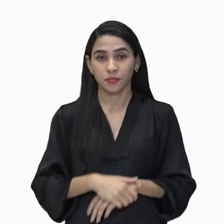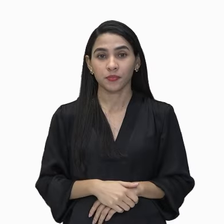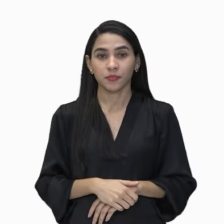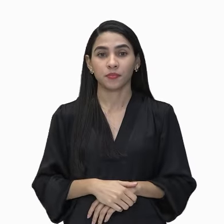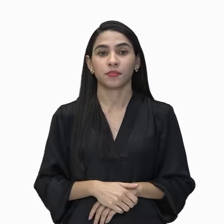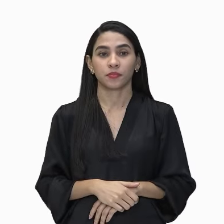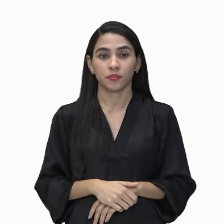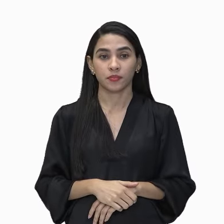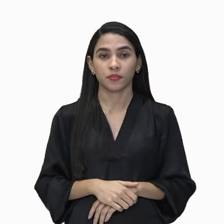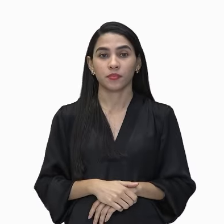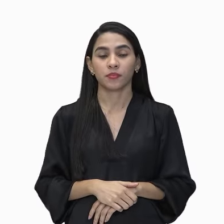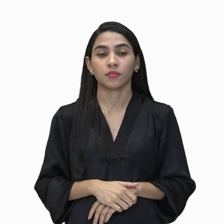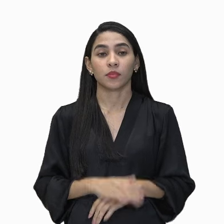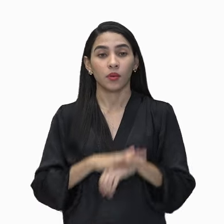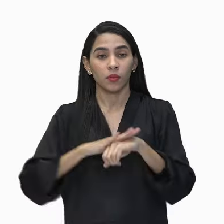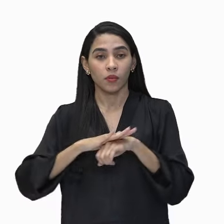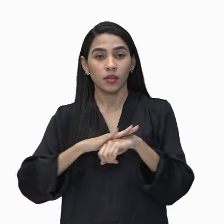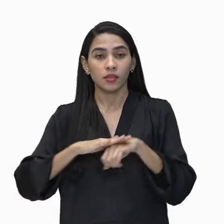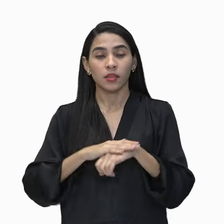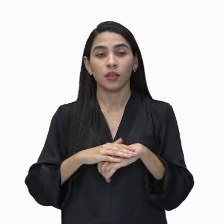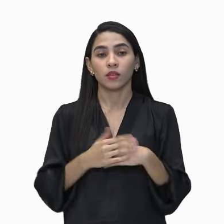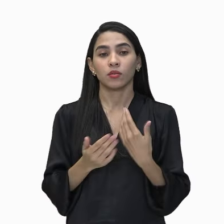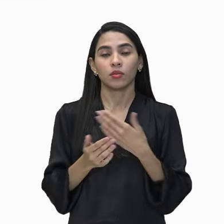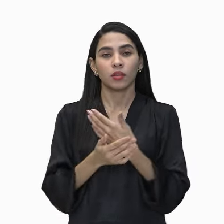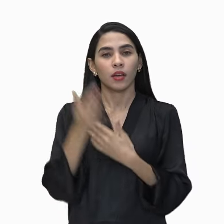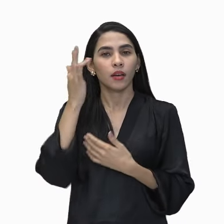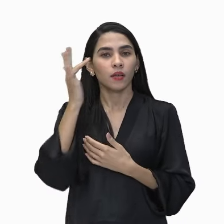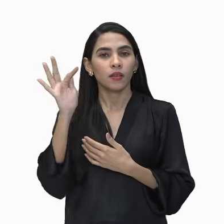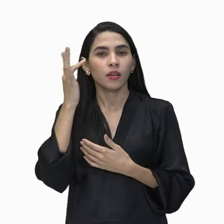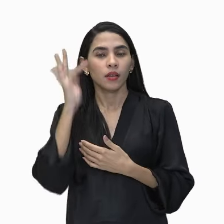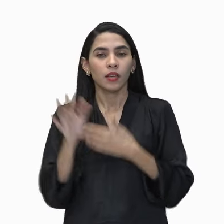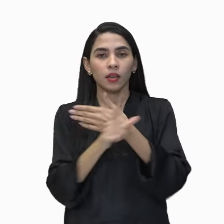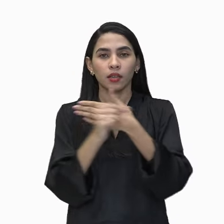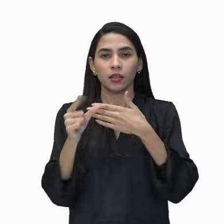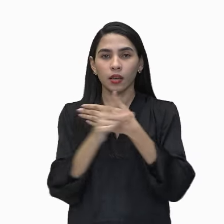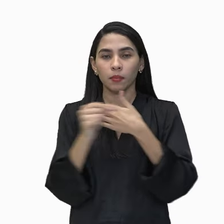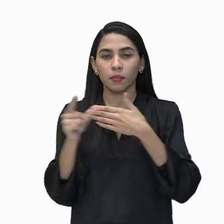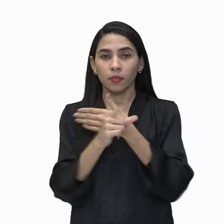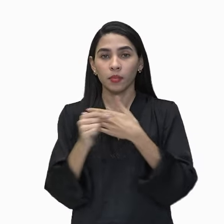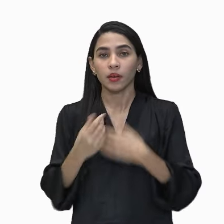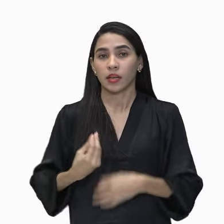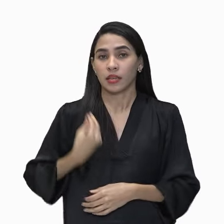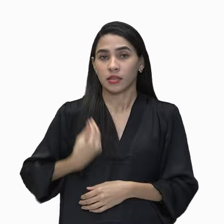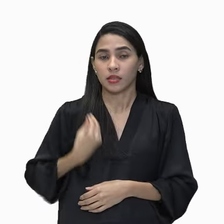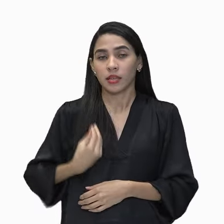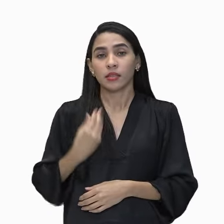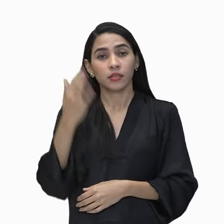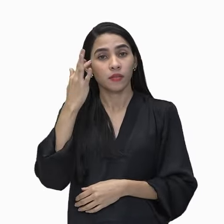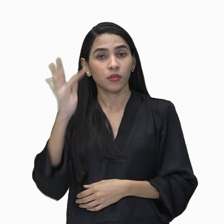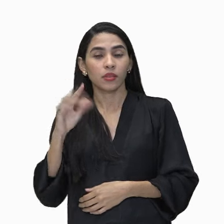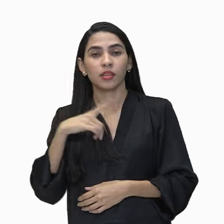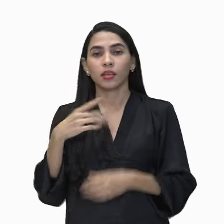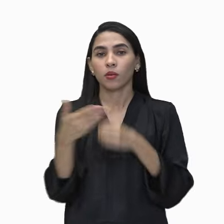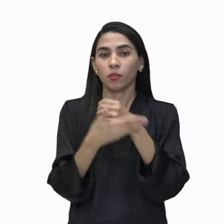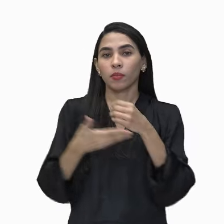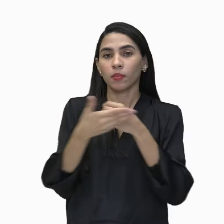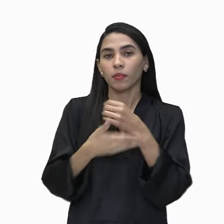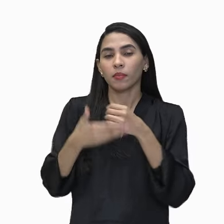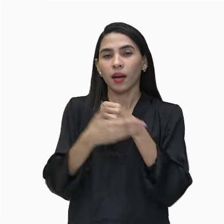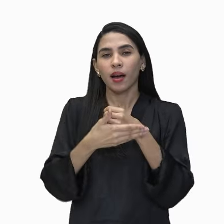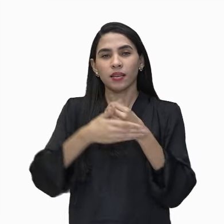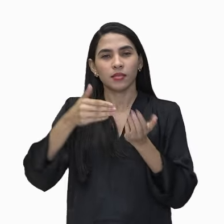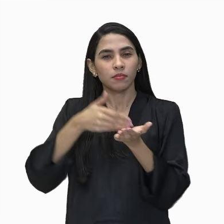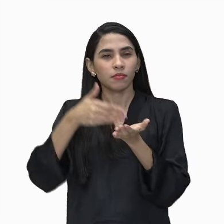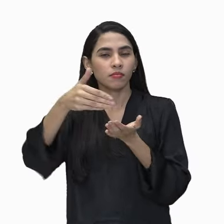vamos começar conversando um pouquinho sobre esses filósofos existencialistas, essa filosofia que tem como seu pano de fundo,